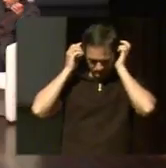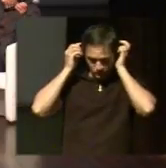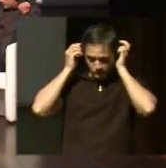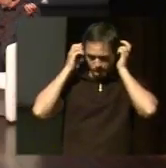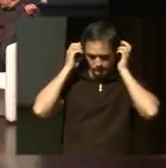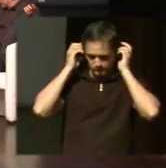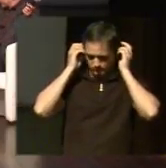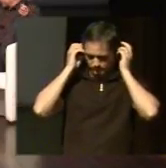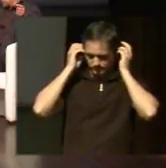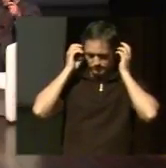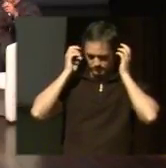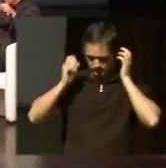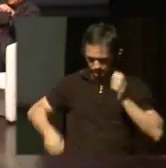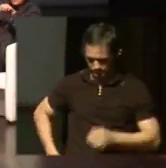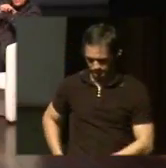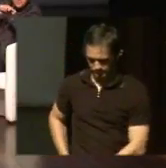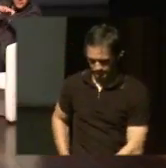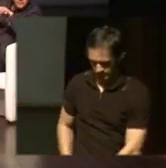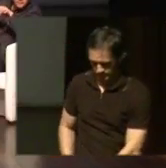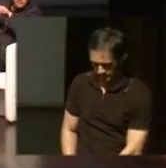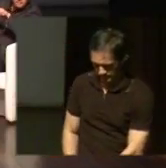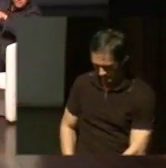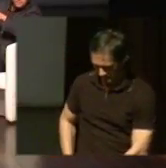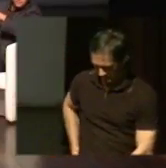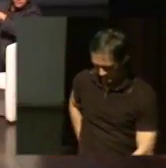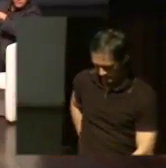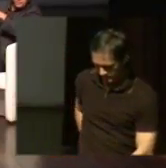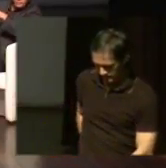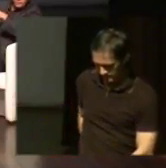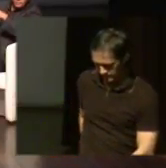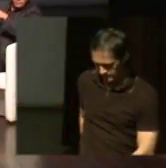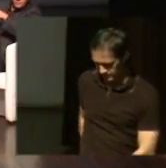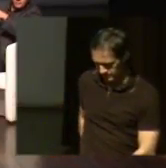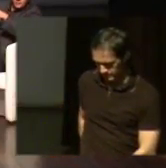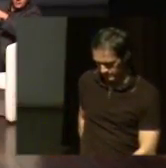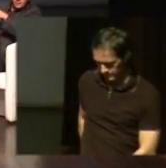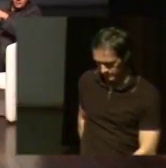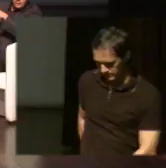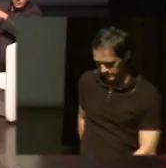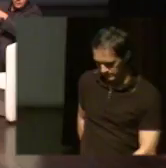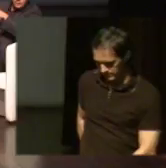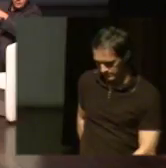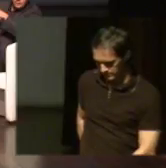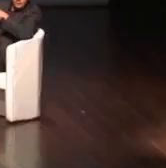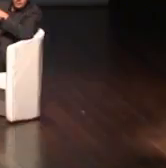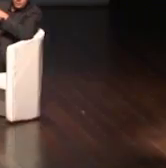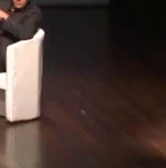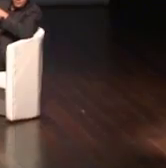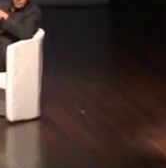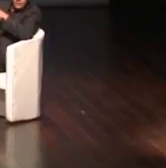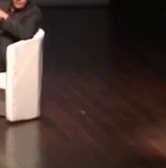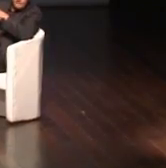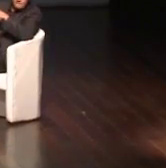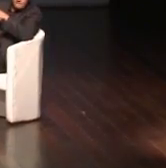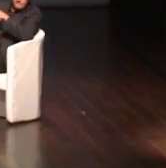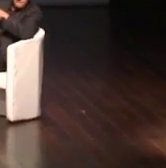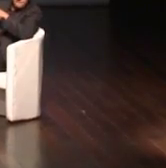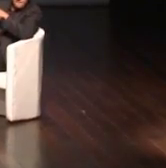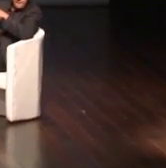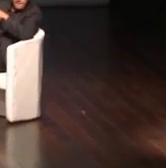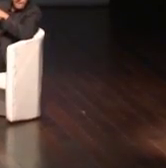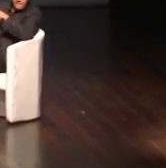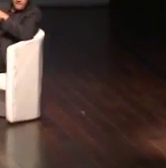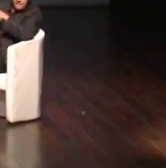muito obrigado. Bom dia a todos. Então, vamos encaminhar, trazer algumas pequenas reflexões